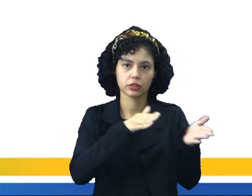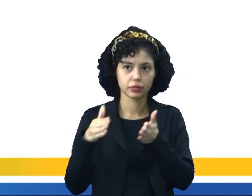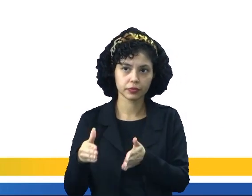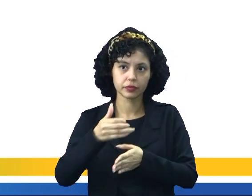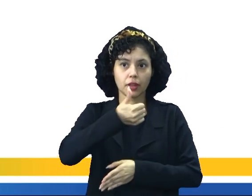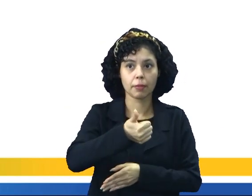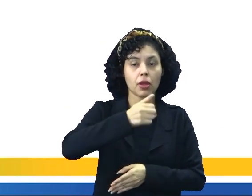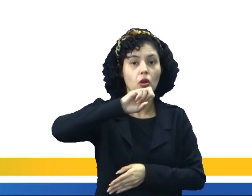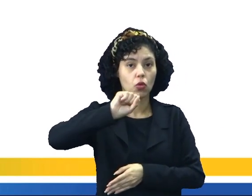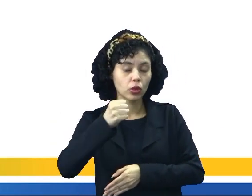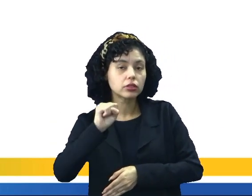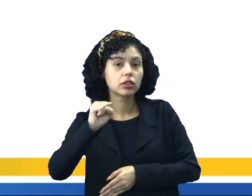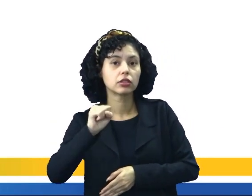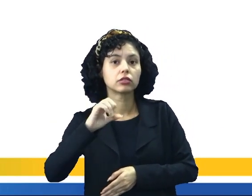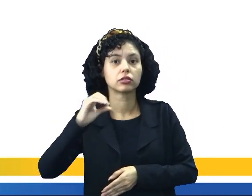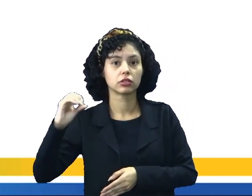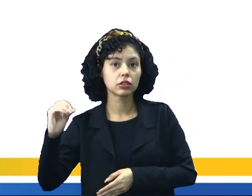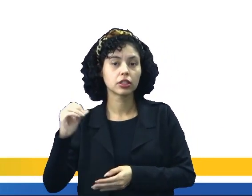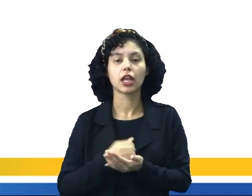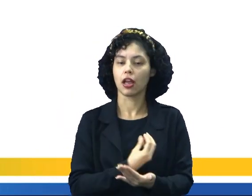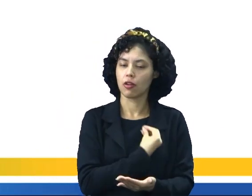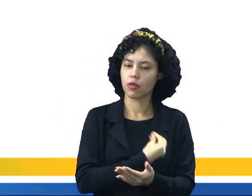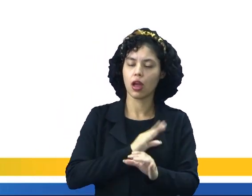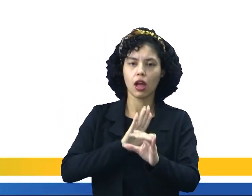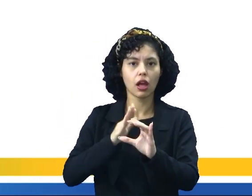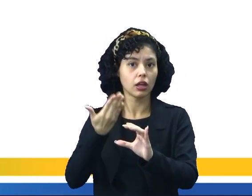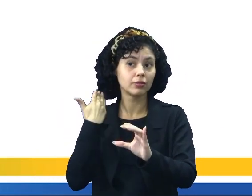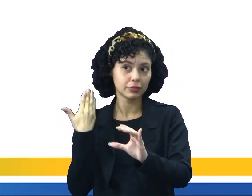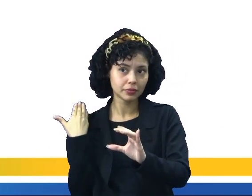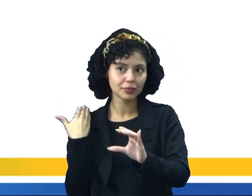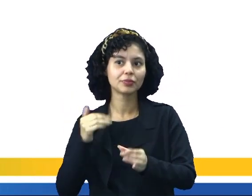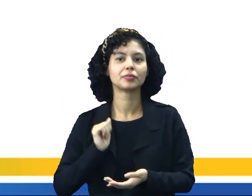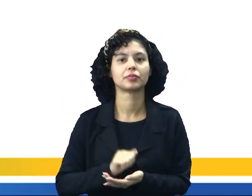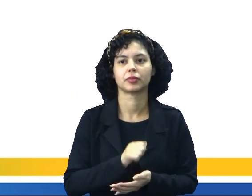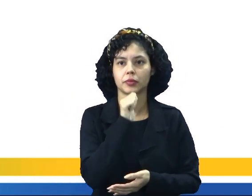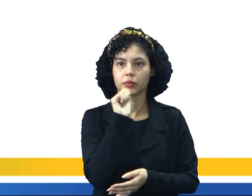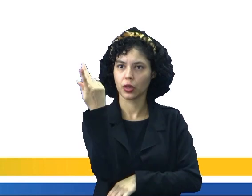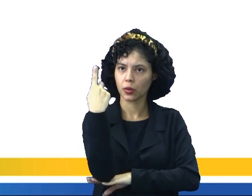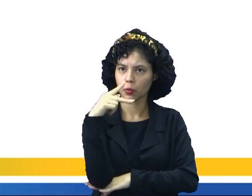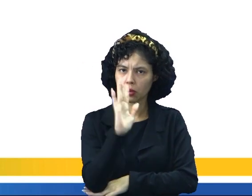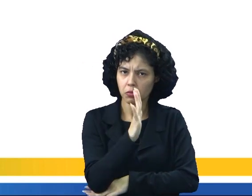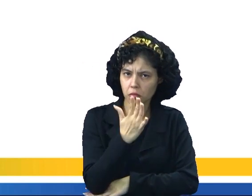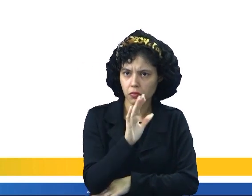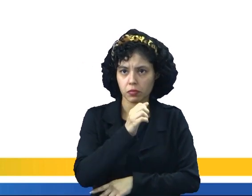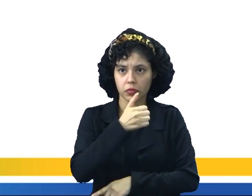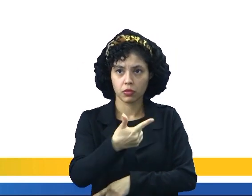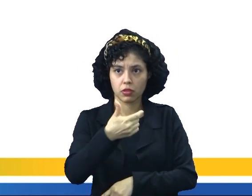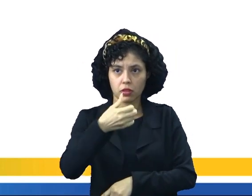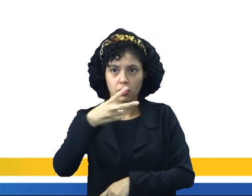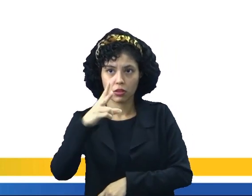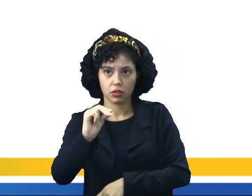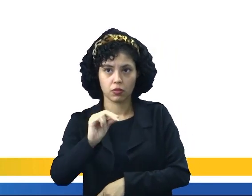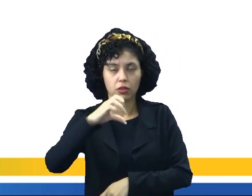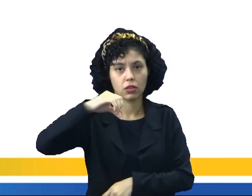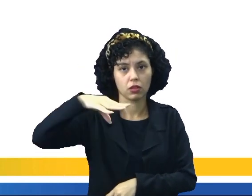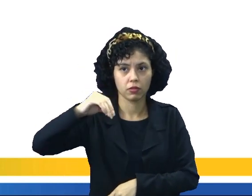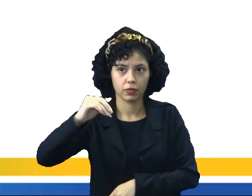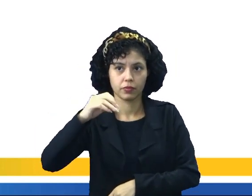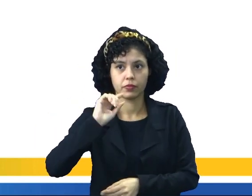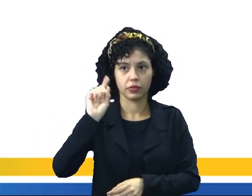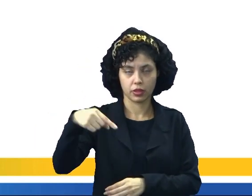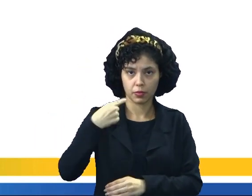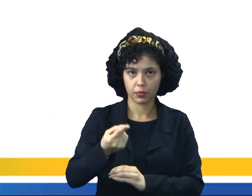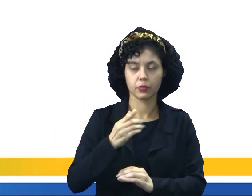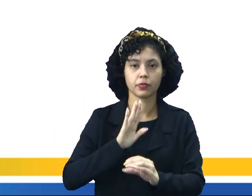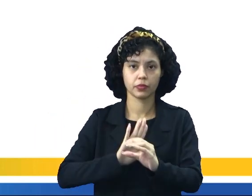de 1800 a.C., viveram seu auge, né? No período entre 250 e 290 depois de